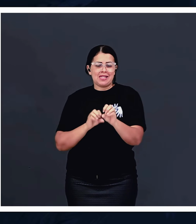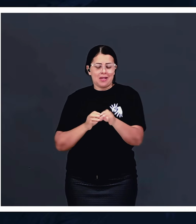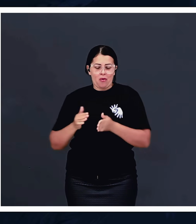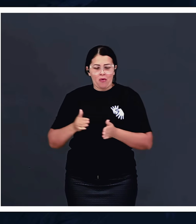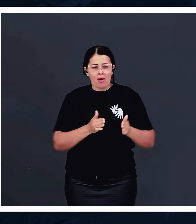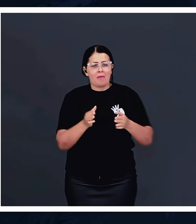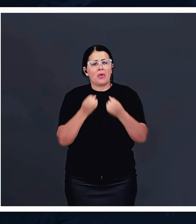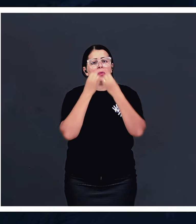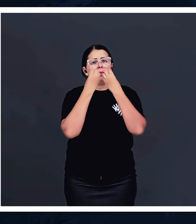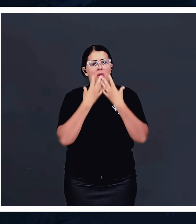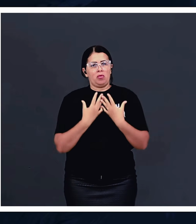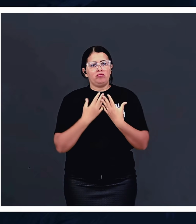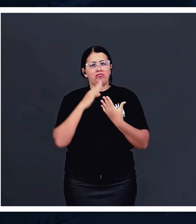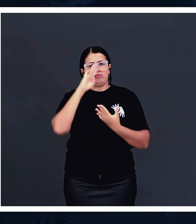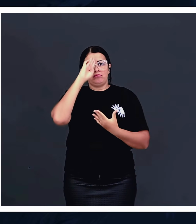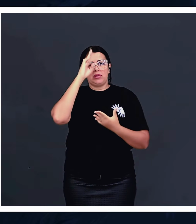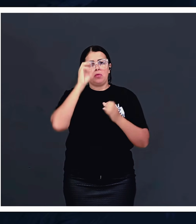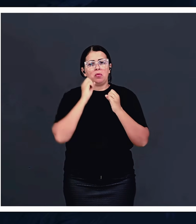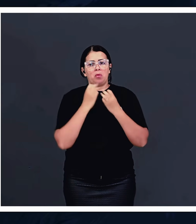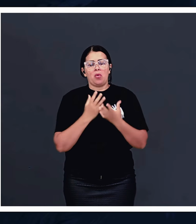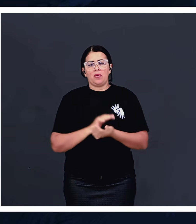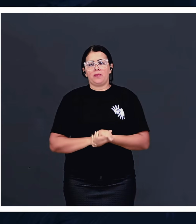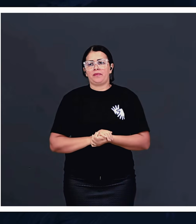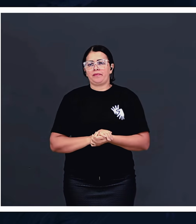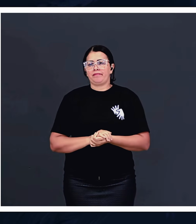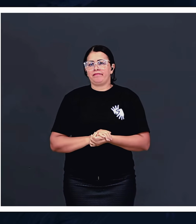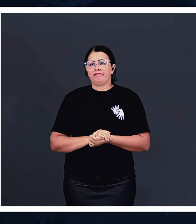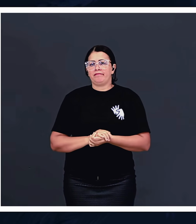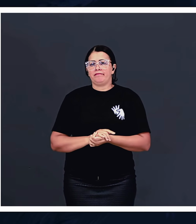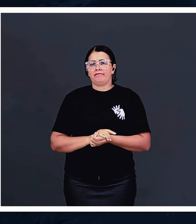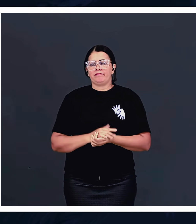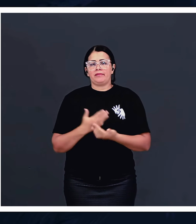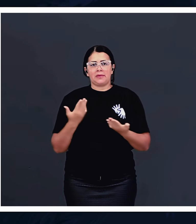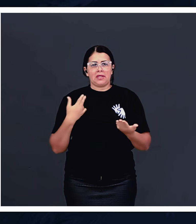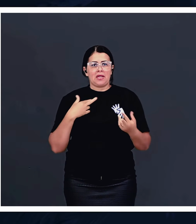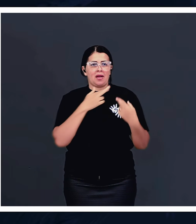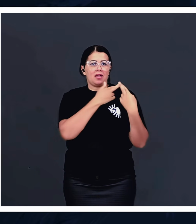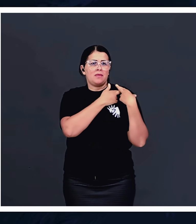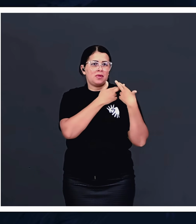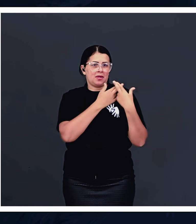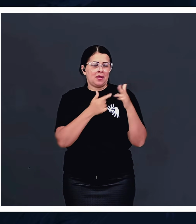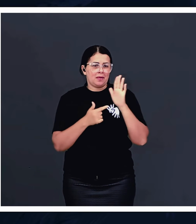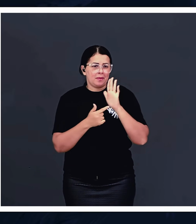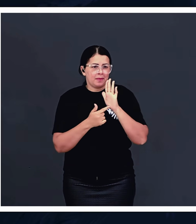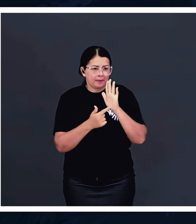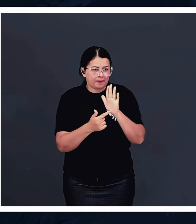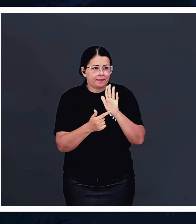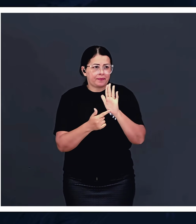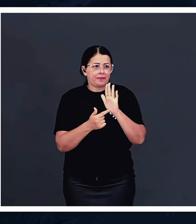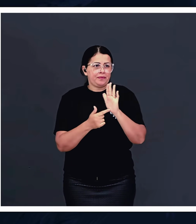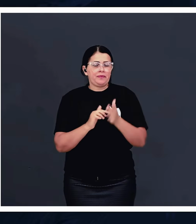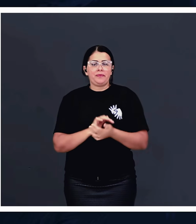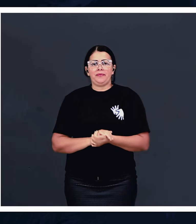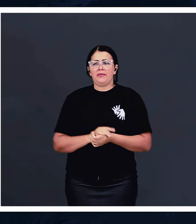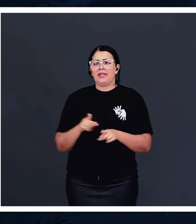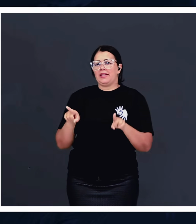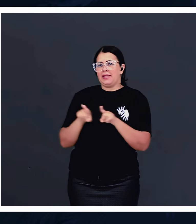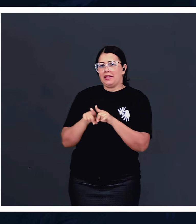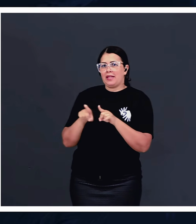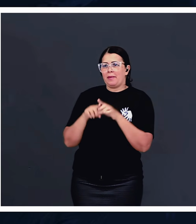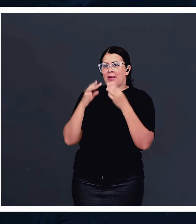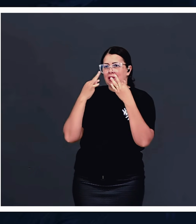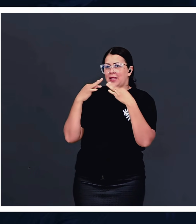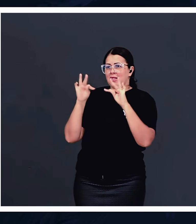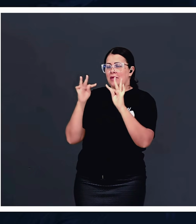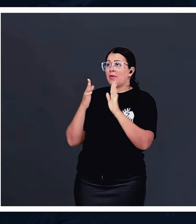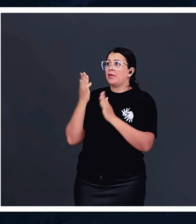caminhos, bons princípios. Então, esse é o papel da apresentação e das testemunhas